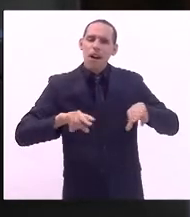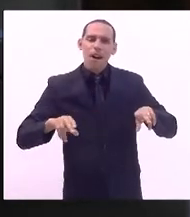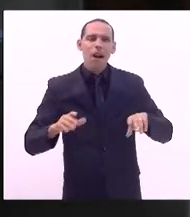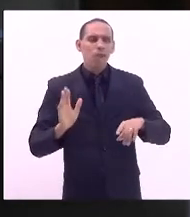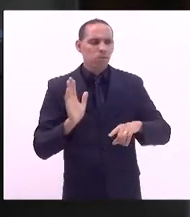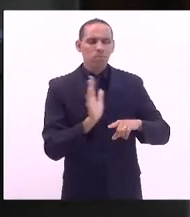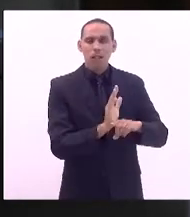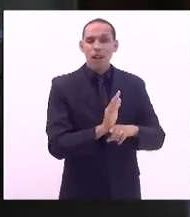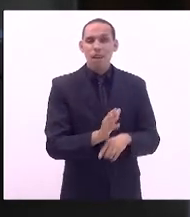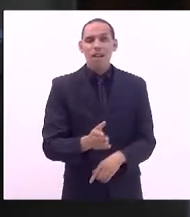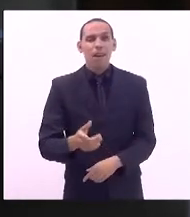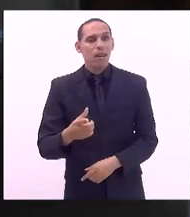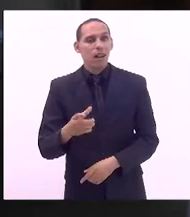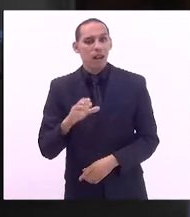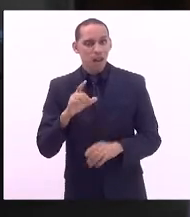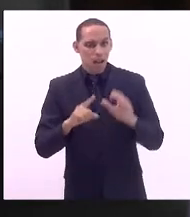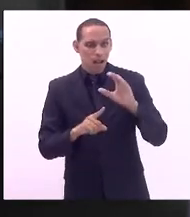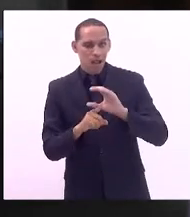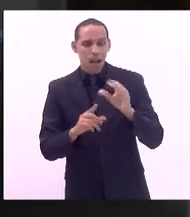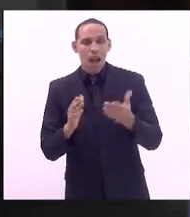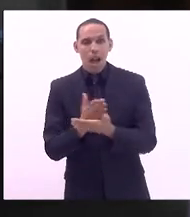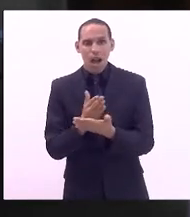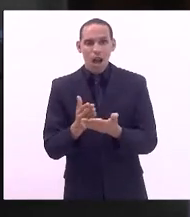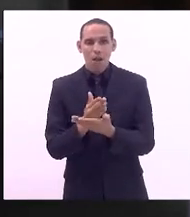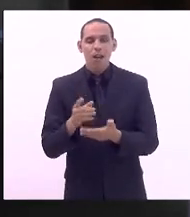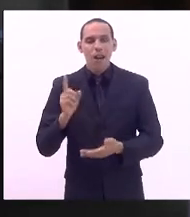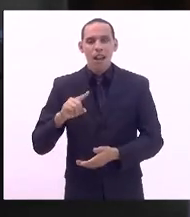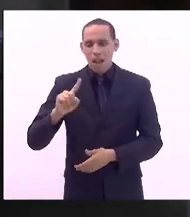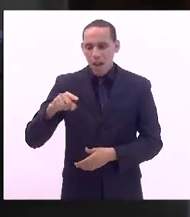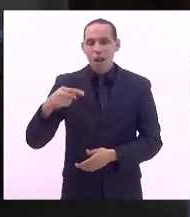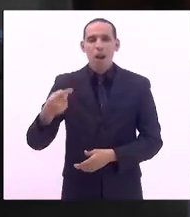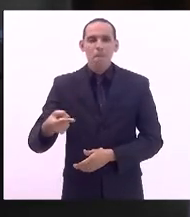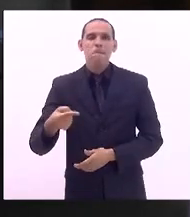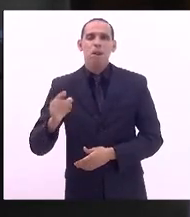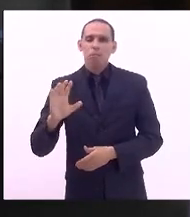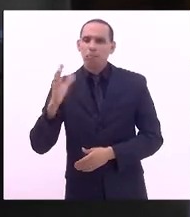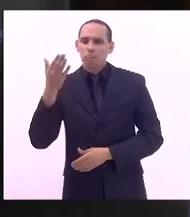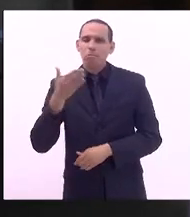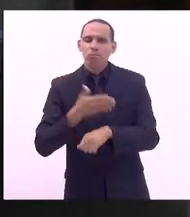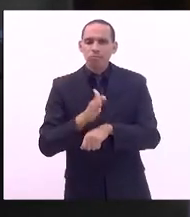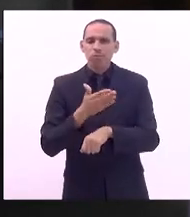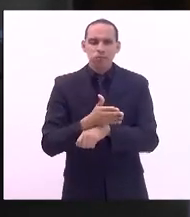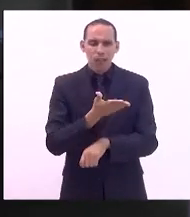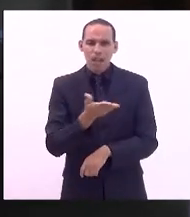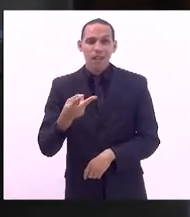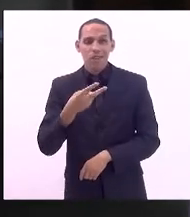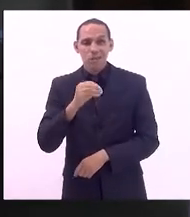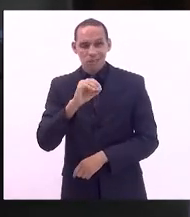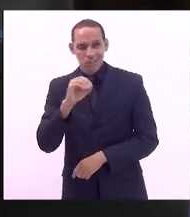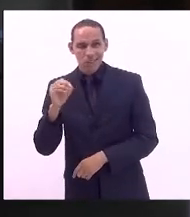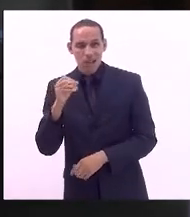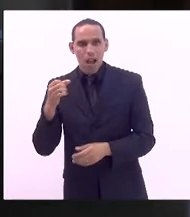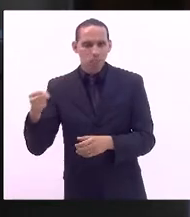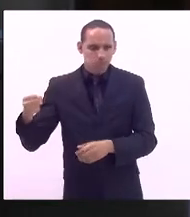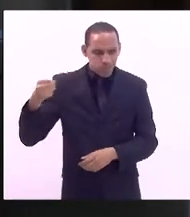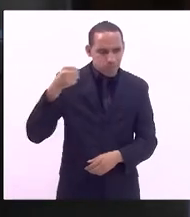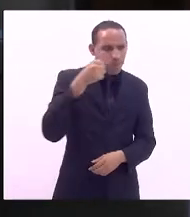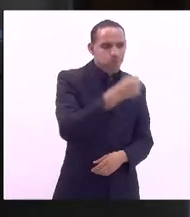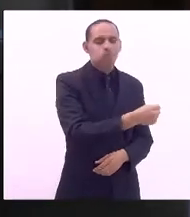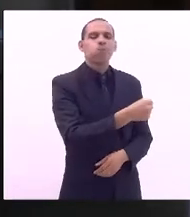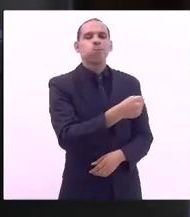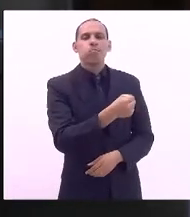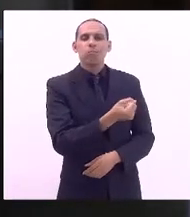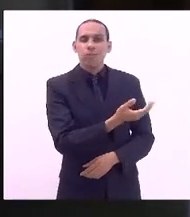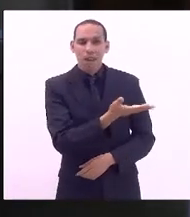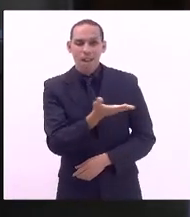que eles são treinados em pós-desastre que é o meu Club lá nós colocamos 200 capelães lá dentro e